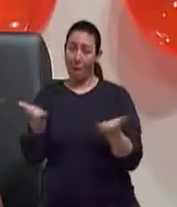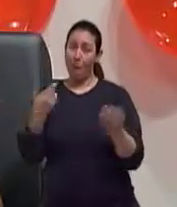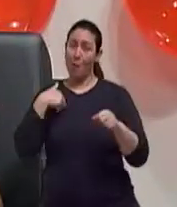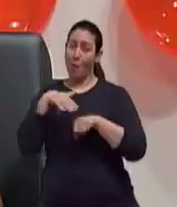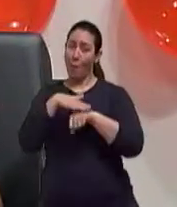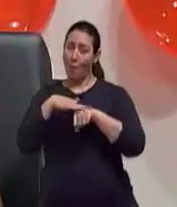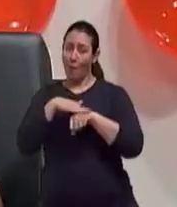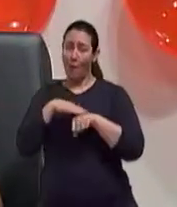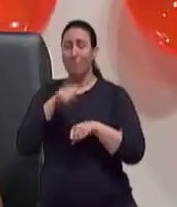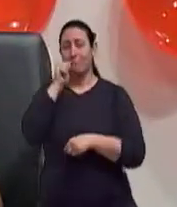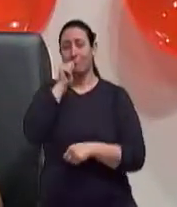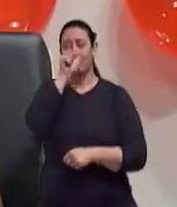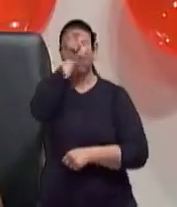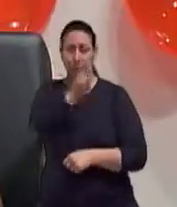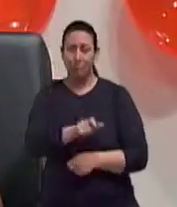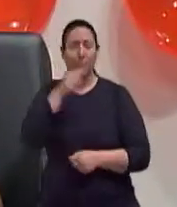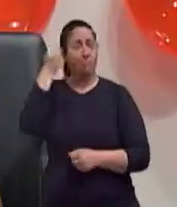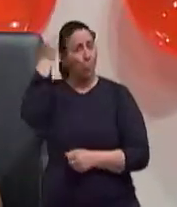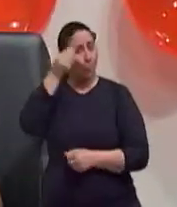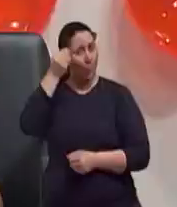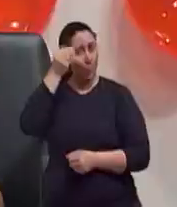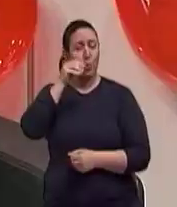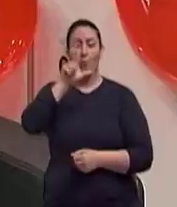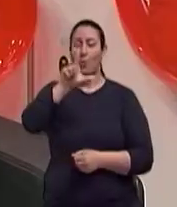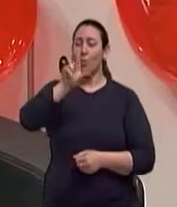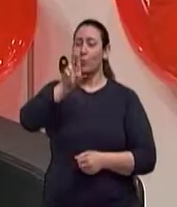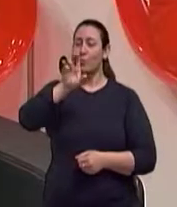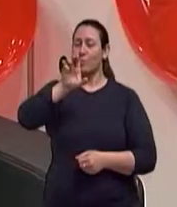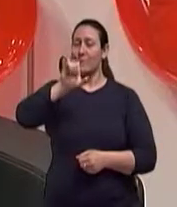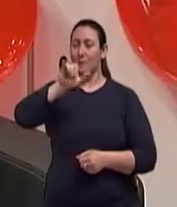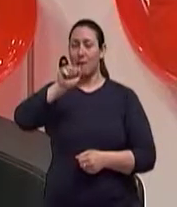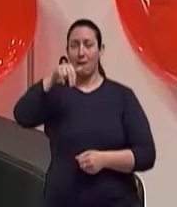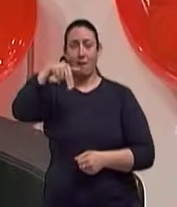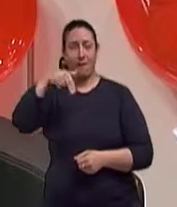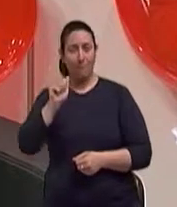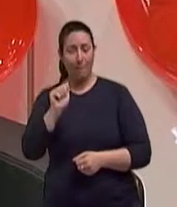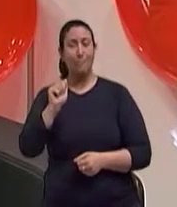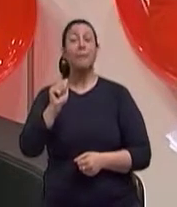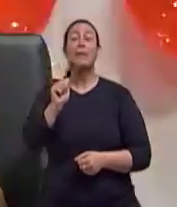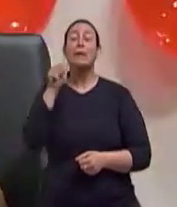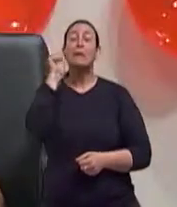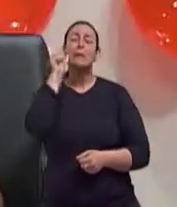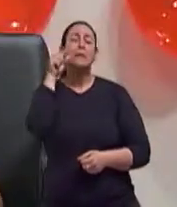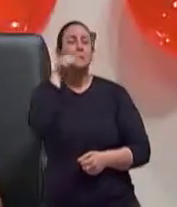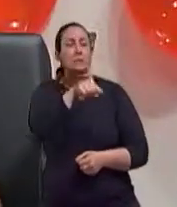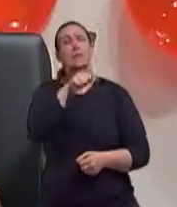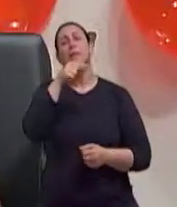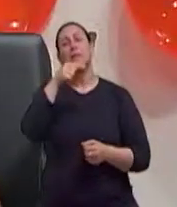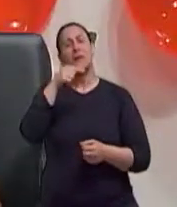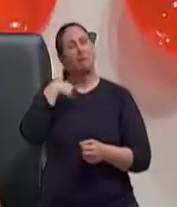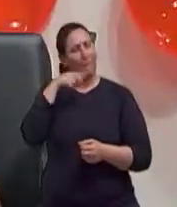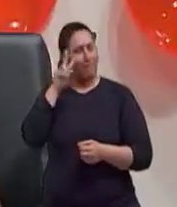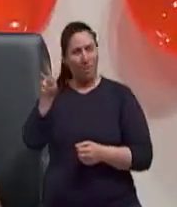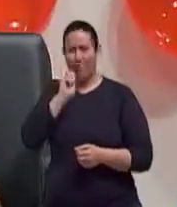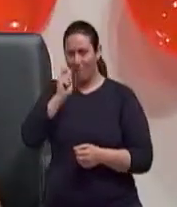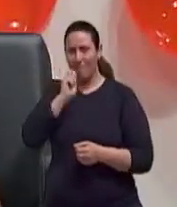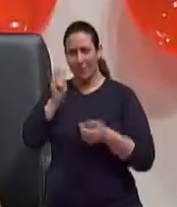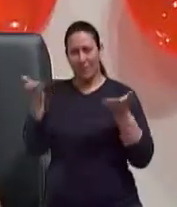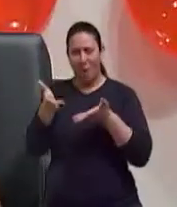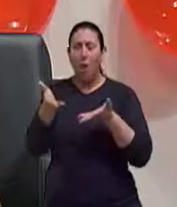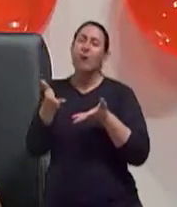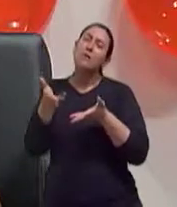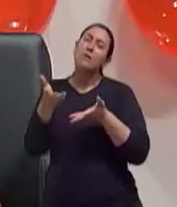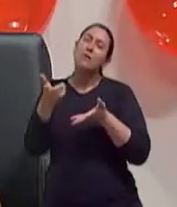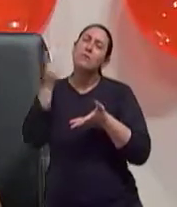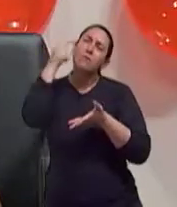a partir desse momento com a psicóloga Luciana Menezes de Azevedo e a gente vendo essa minha entrevista com eles né